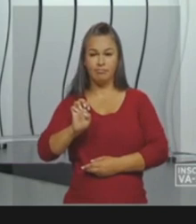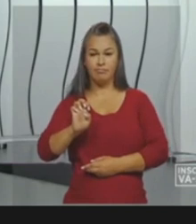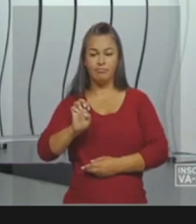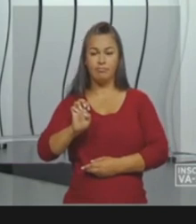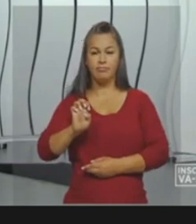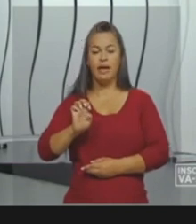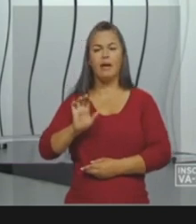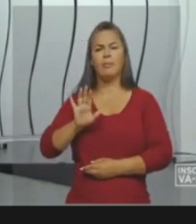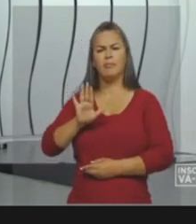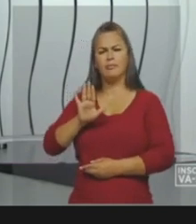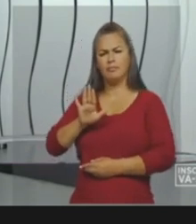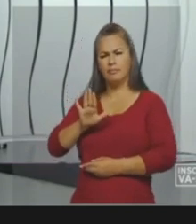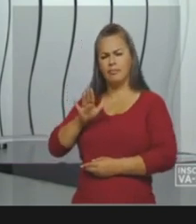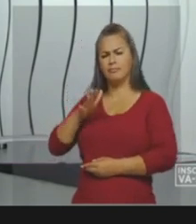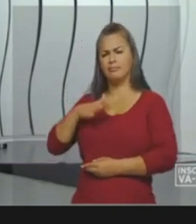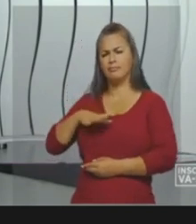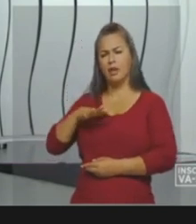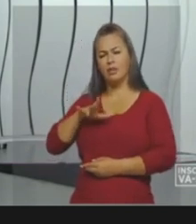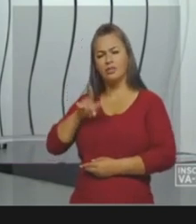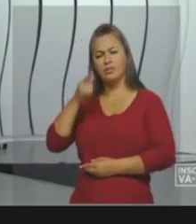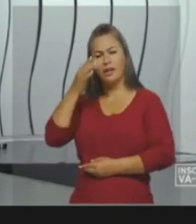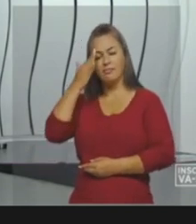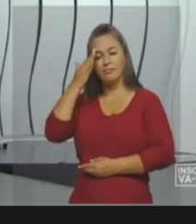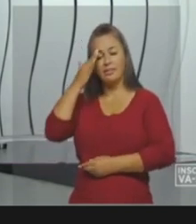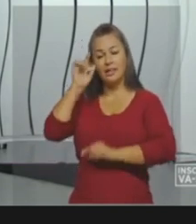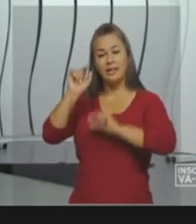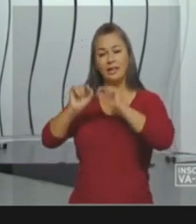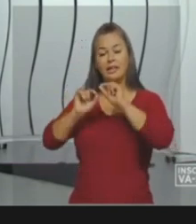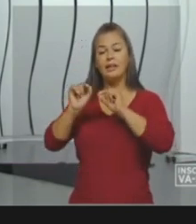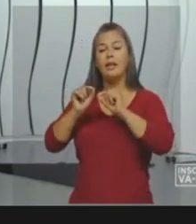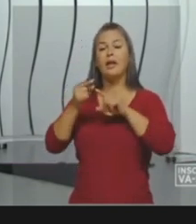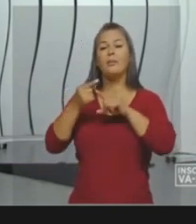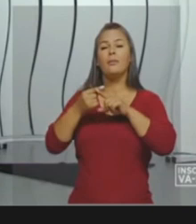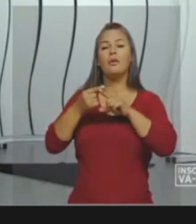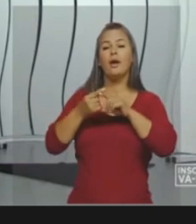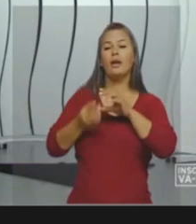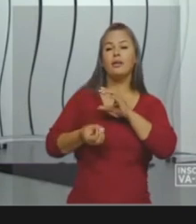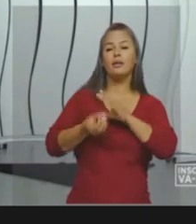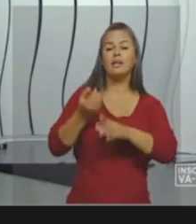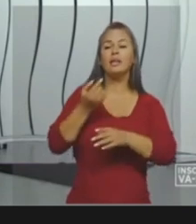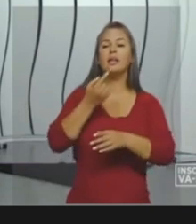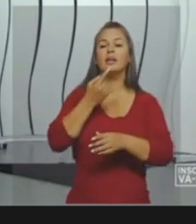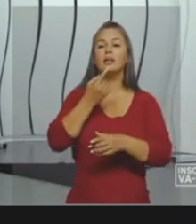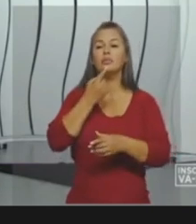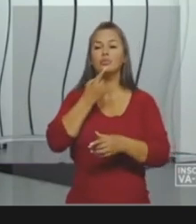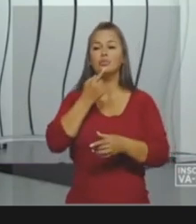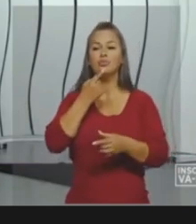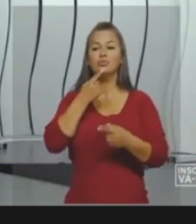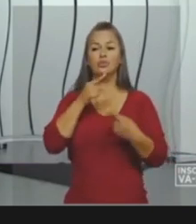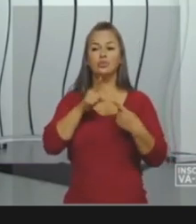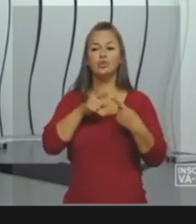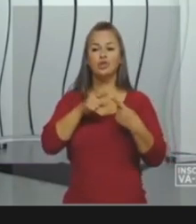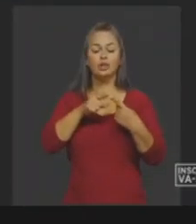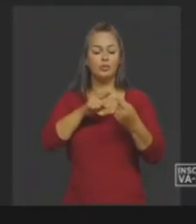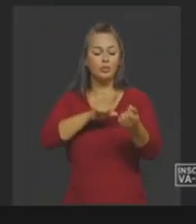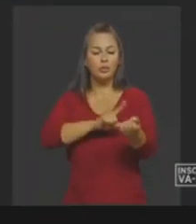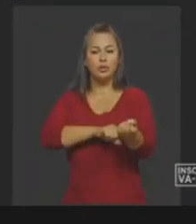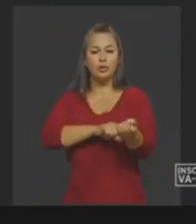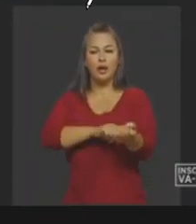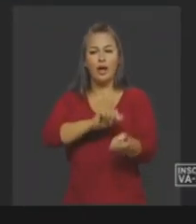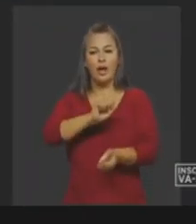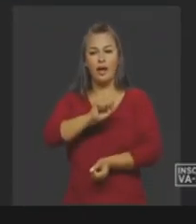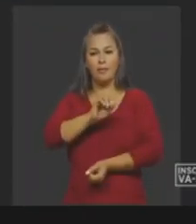vai entender que isso é que faz existir o sangue do tipo AB. Vamos ver aqui, ó. Como é que seria o genótipo,